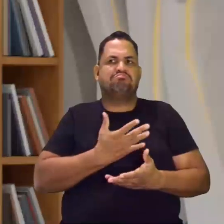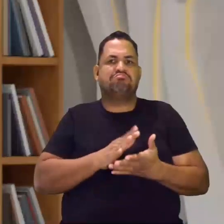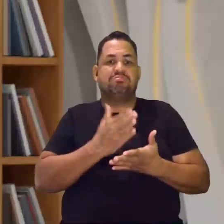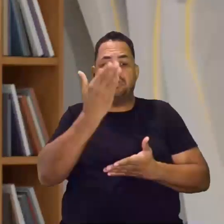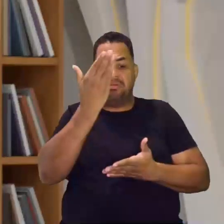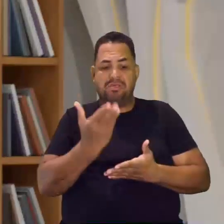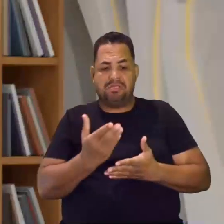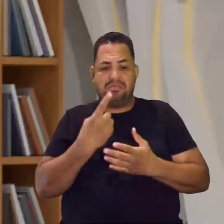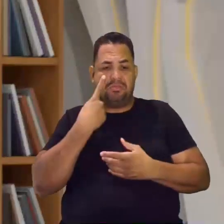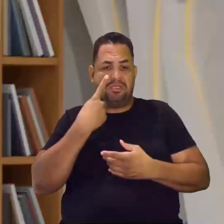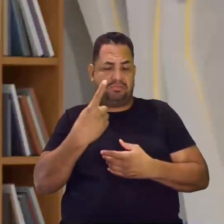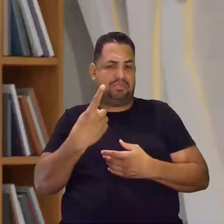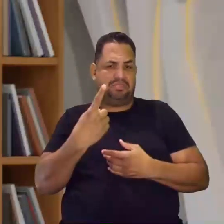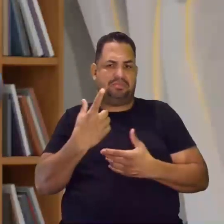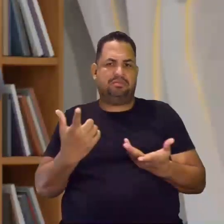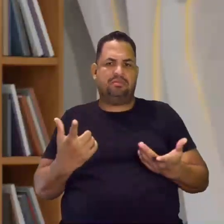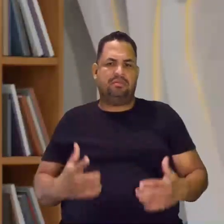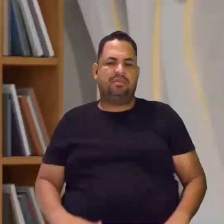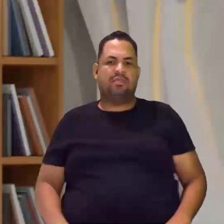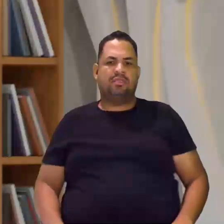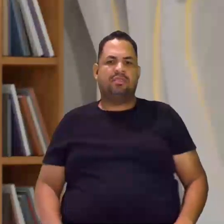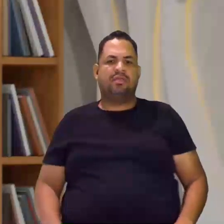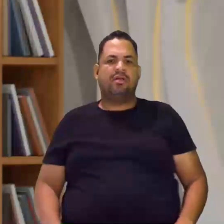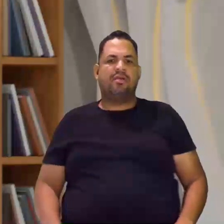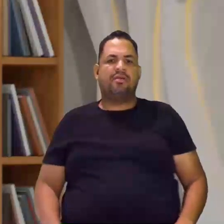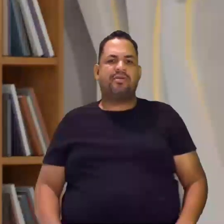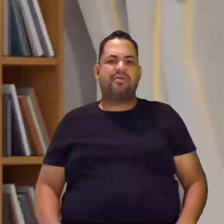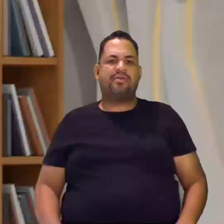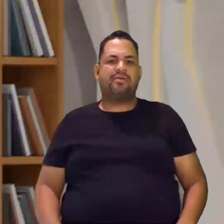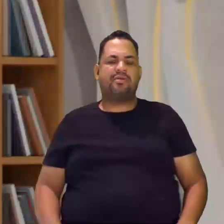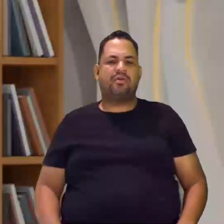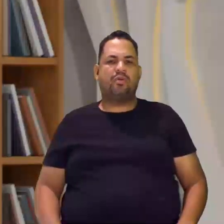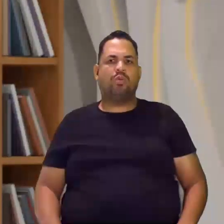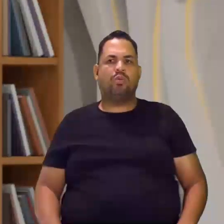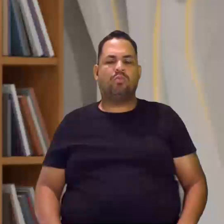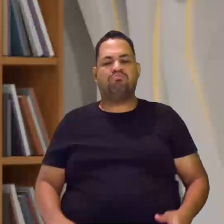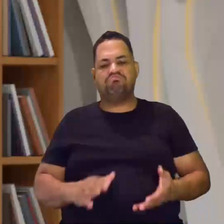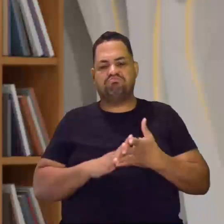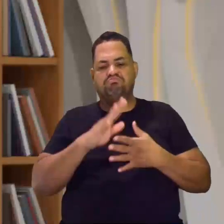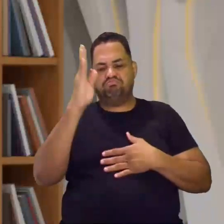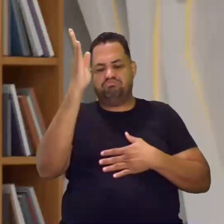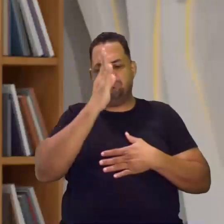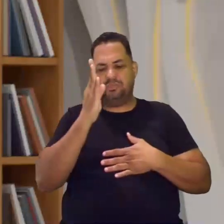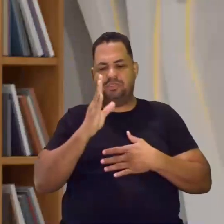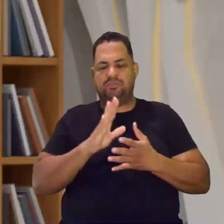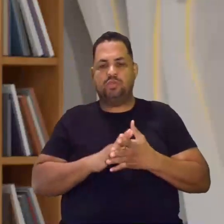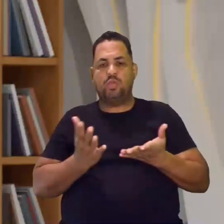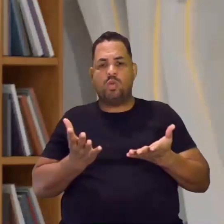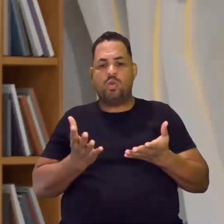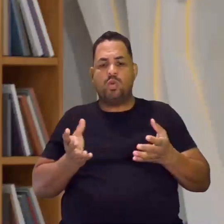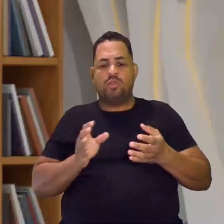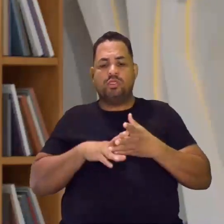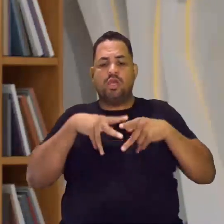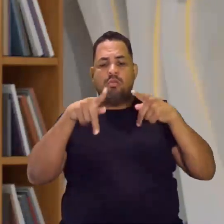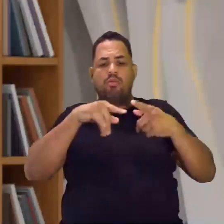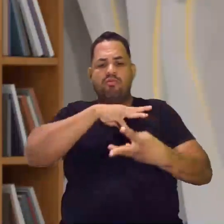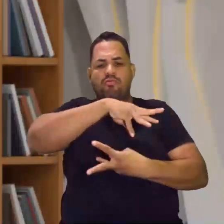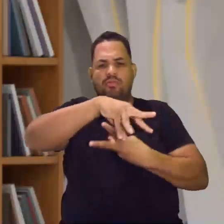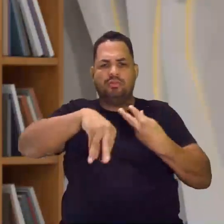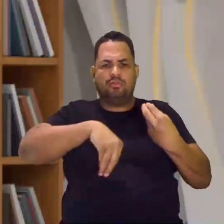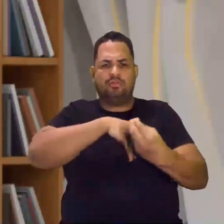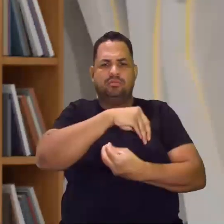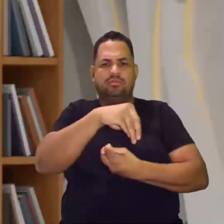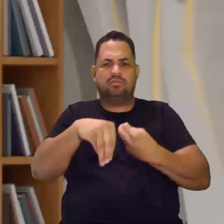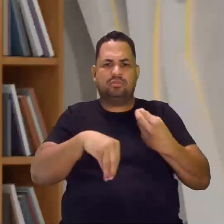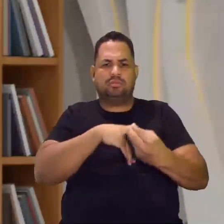mentir. Hoje, né, o Brasil ele é um povo mestiço, e a gente percebe que há uma diferença ainda